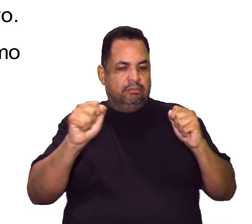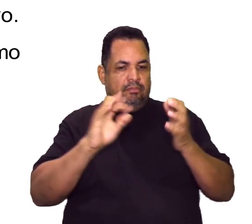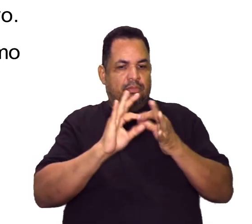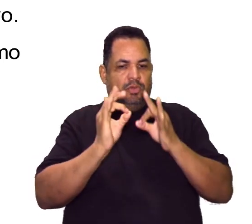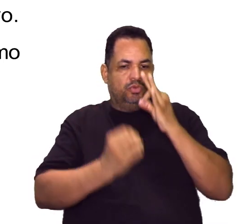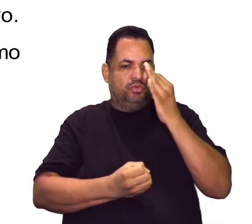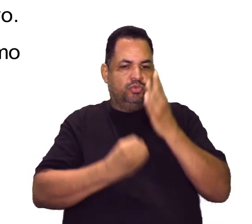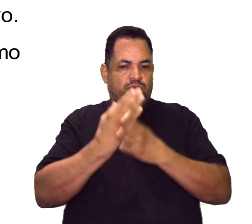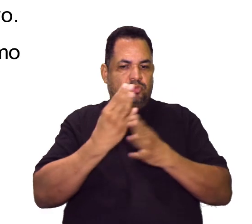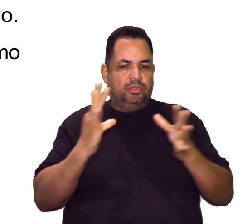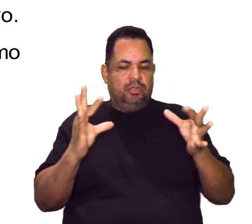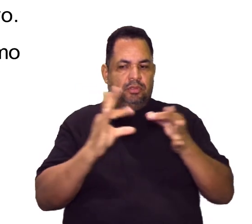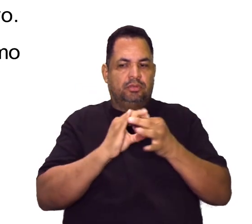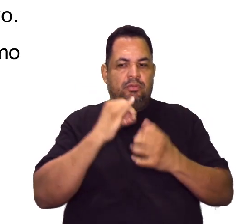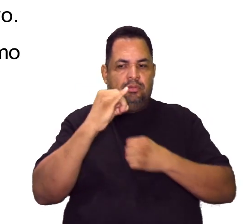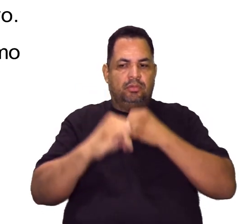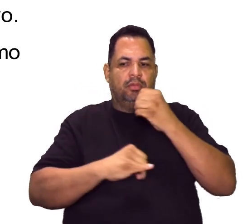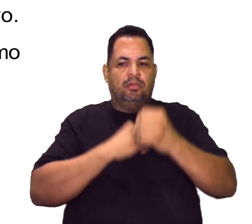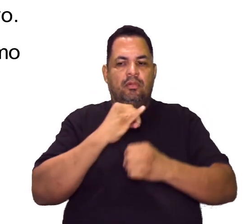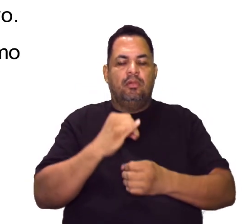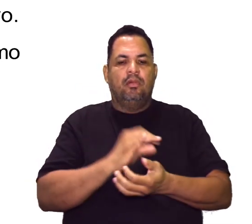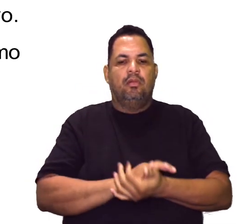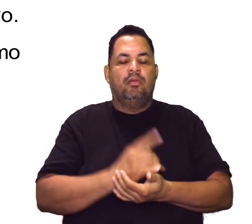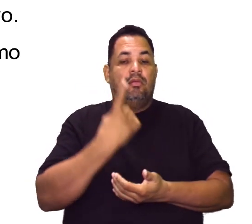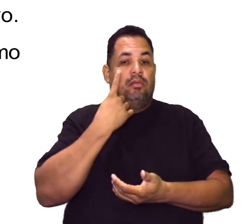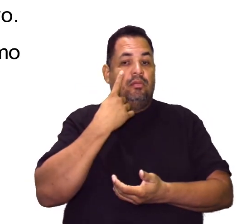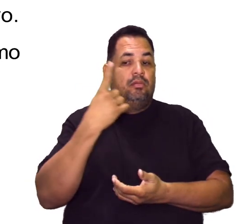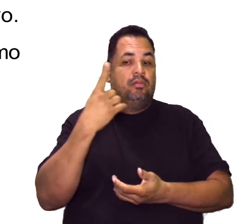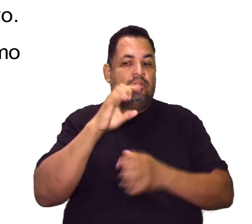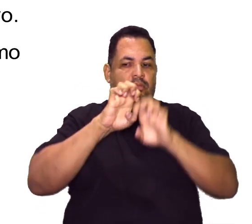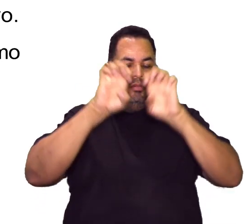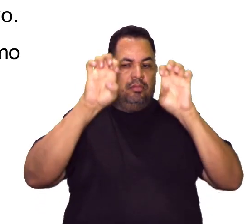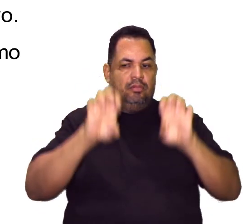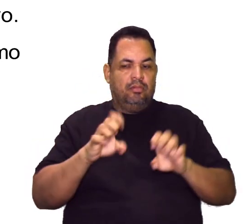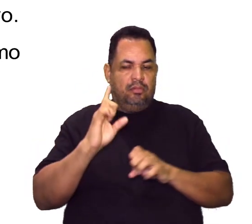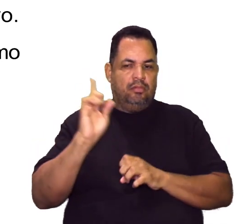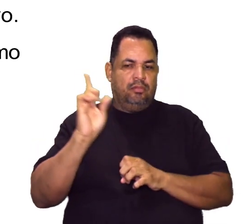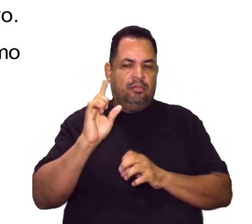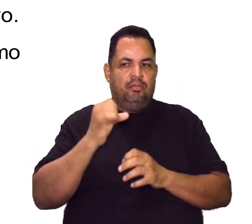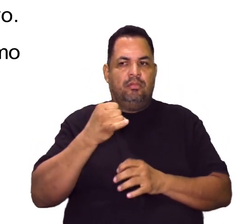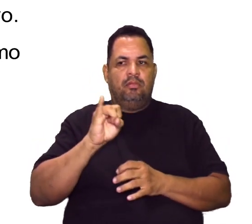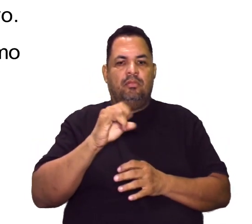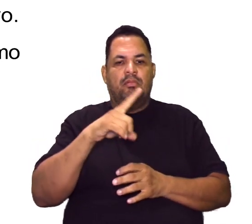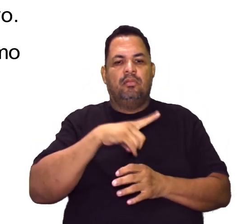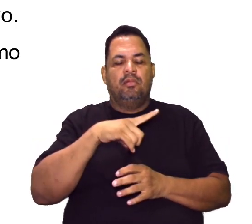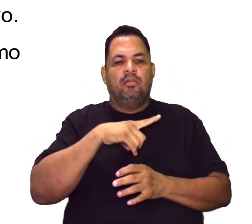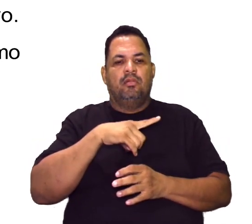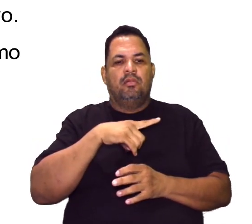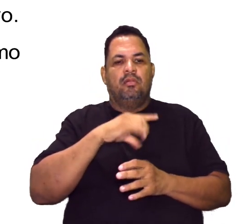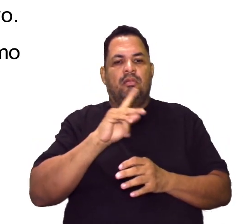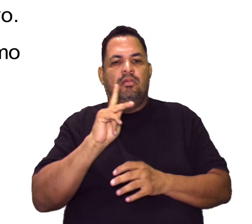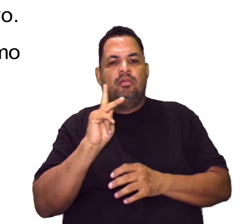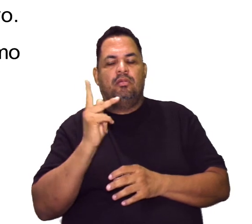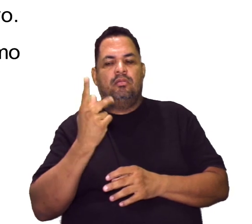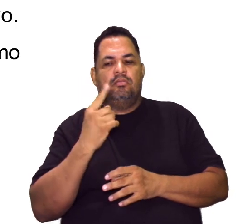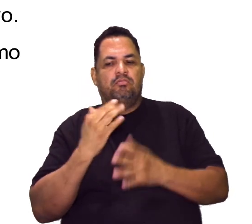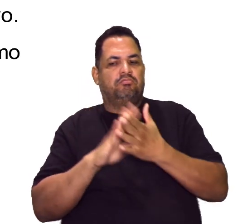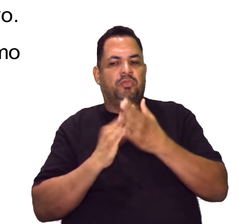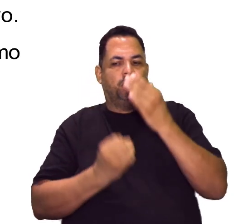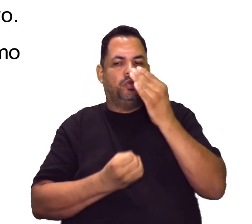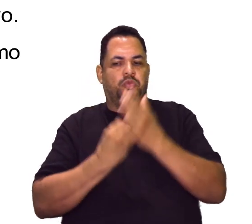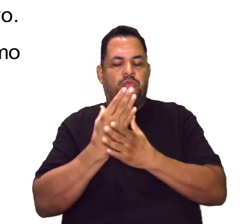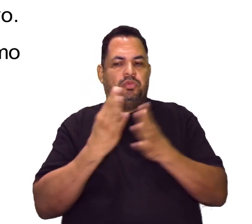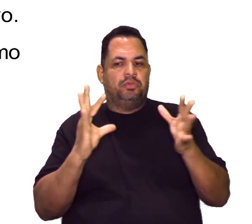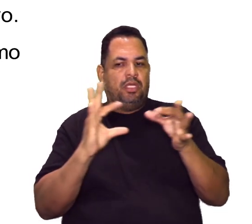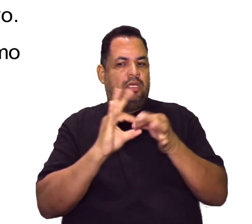para formar a ligação. Aí você olhando para a estrutura, né, meu caro Orlando? Se você tem o hidrogênio, ele não forma